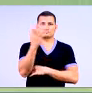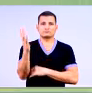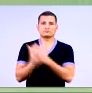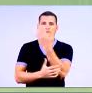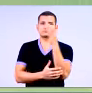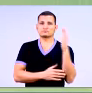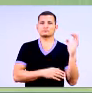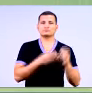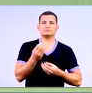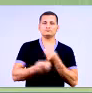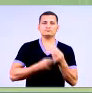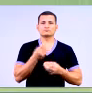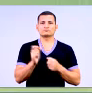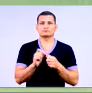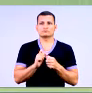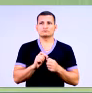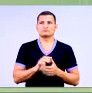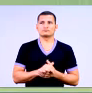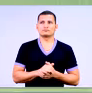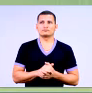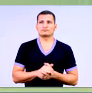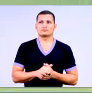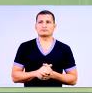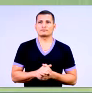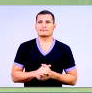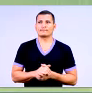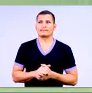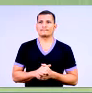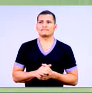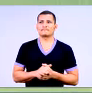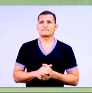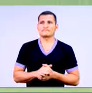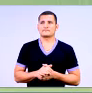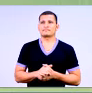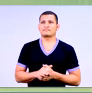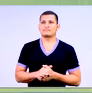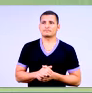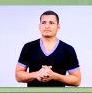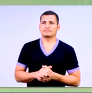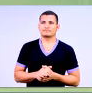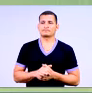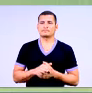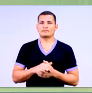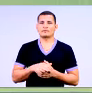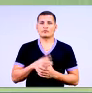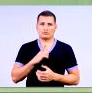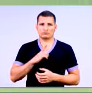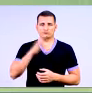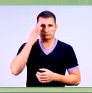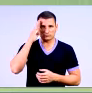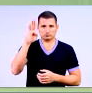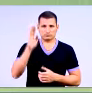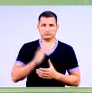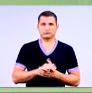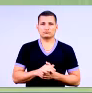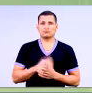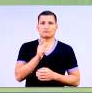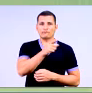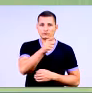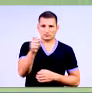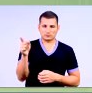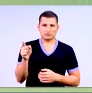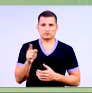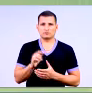vamos fazer isso? Olha, aí entra até como um fator principal vocês, né?